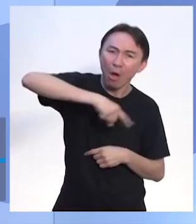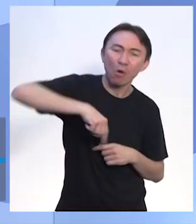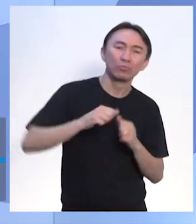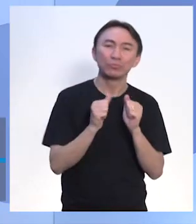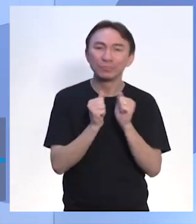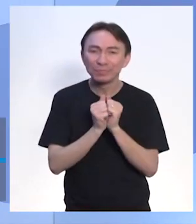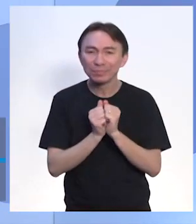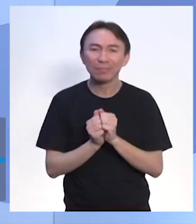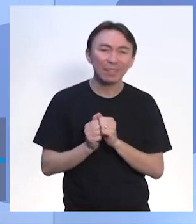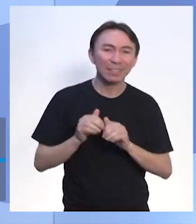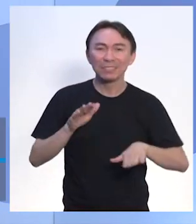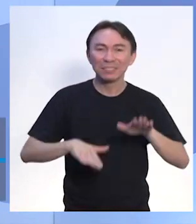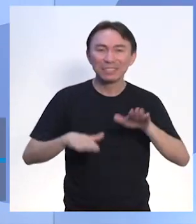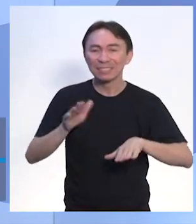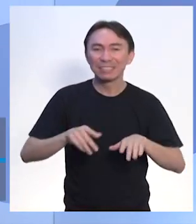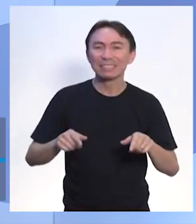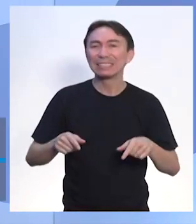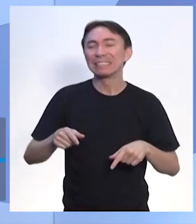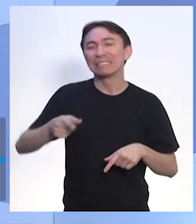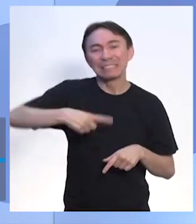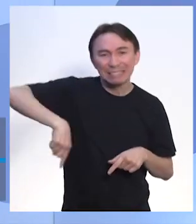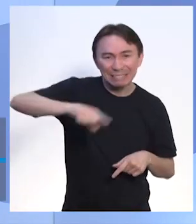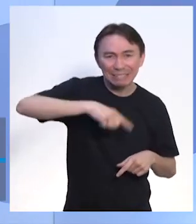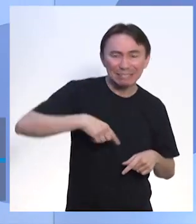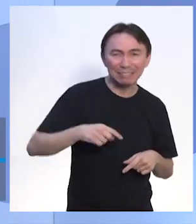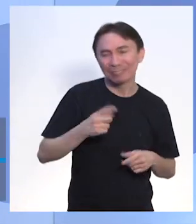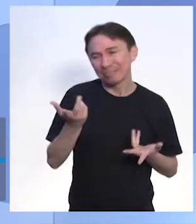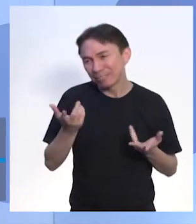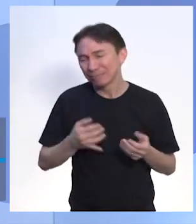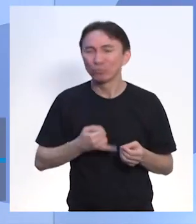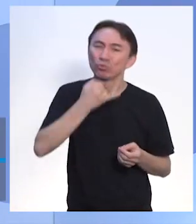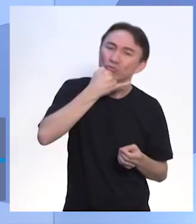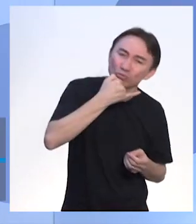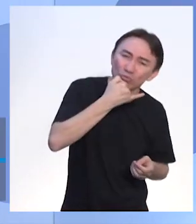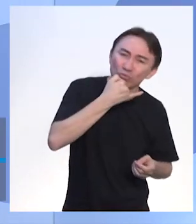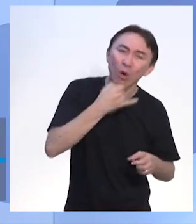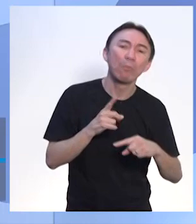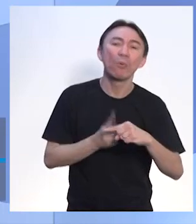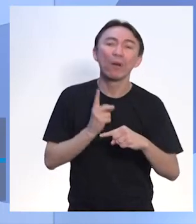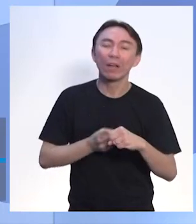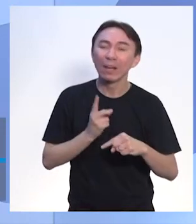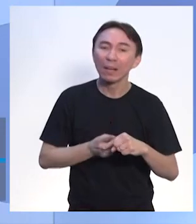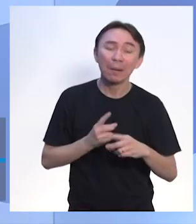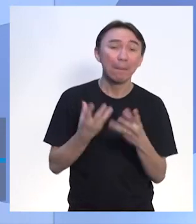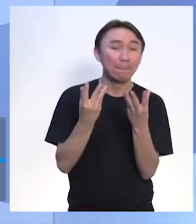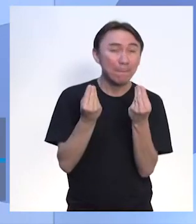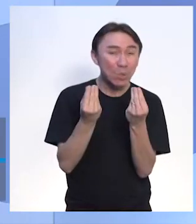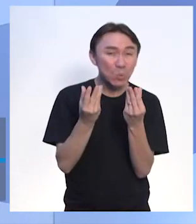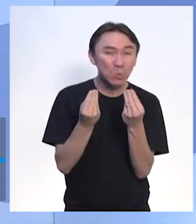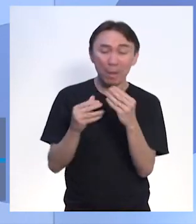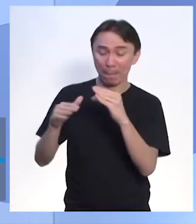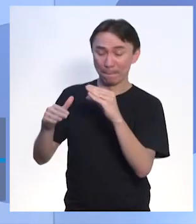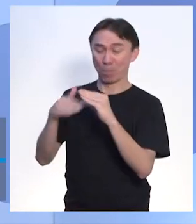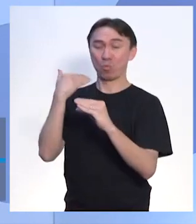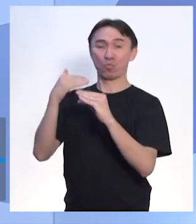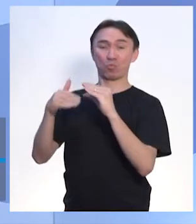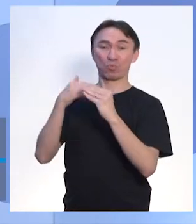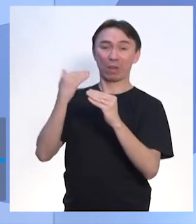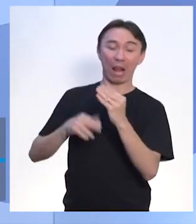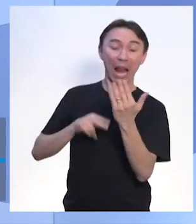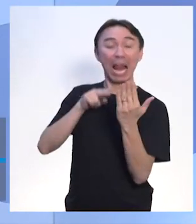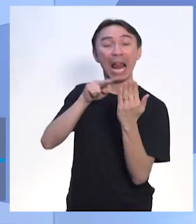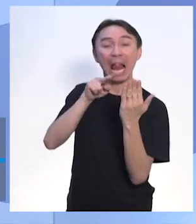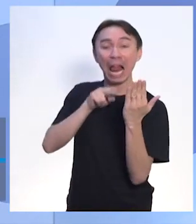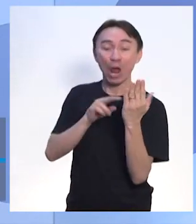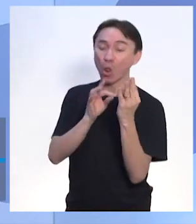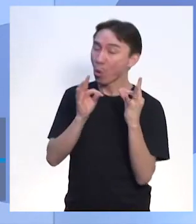meio decepcionado em não conseguir ler tudo de bom que aparece aqui, os comentários, né? Os professores